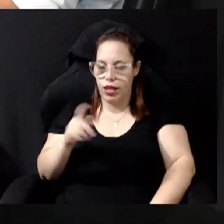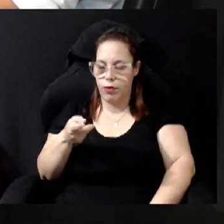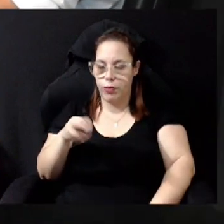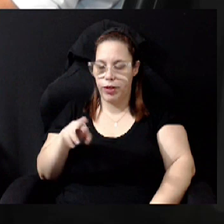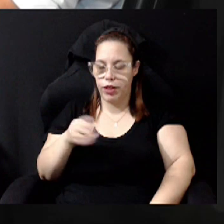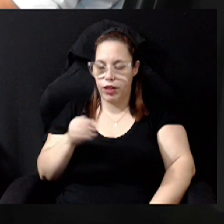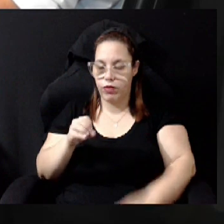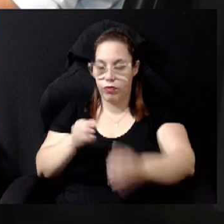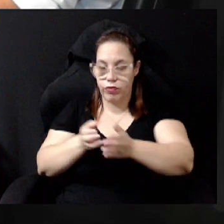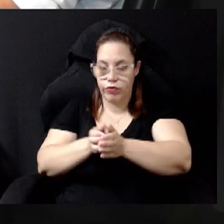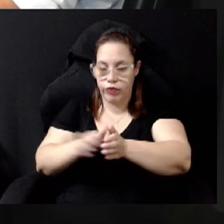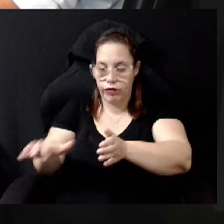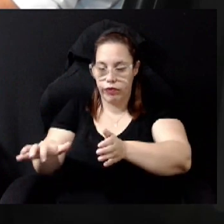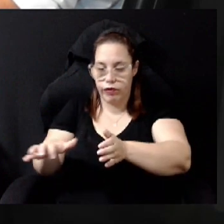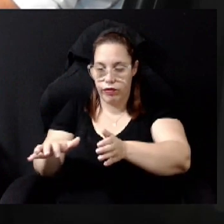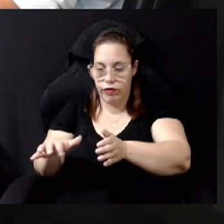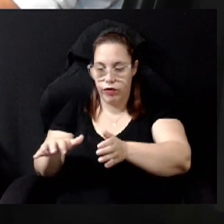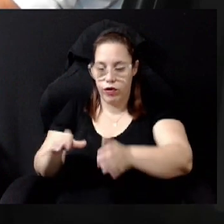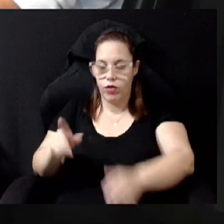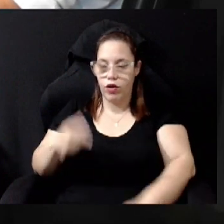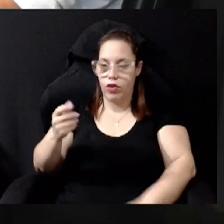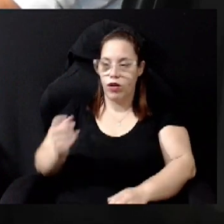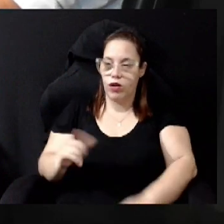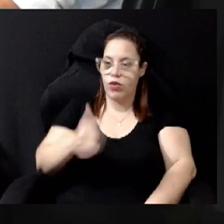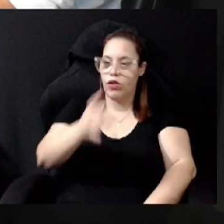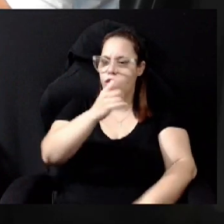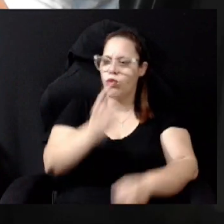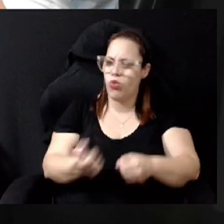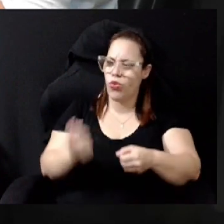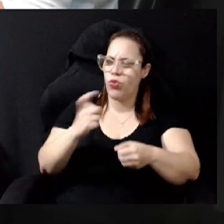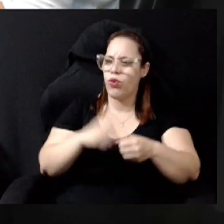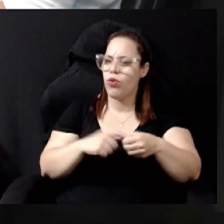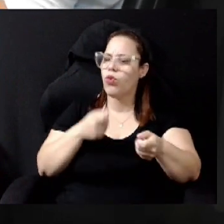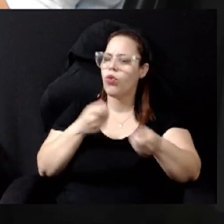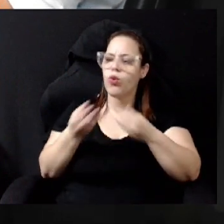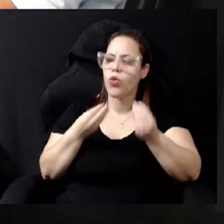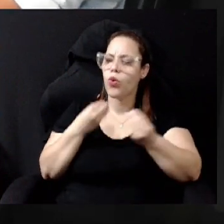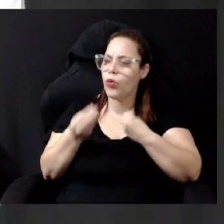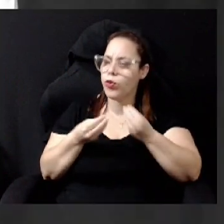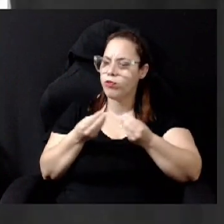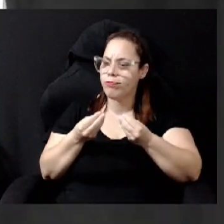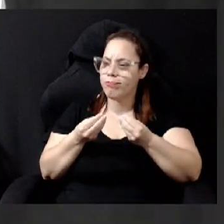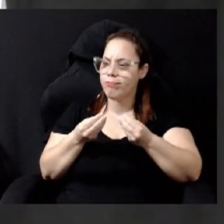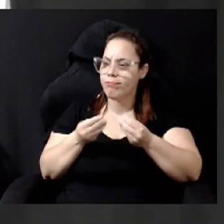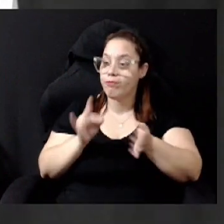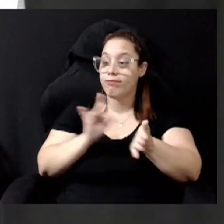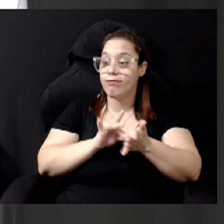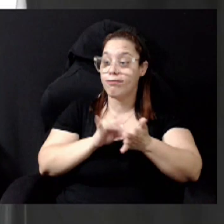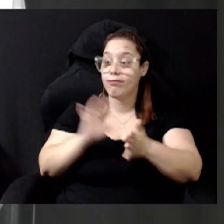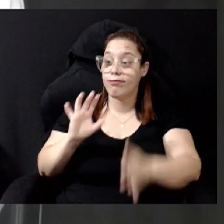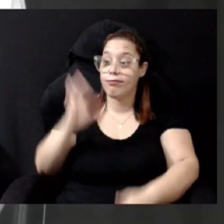depois o aeroporto voltou atrás, negociou, como que está isso? Então, na verdade, o que aconteceu em